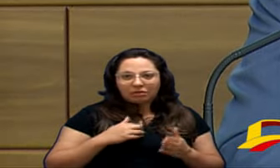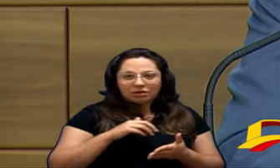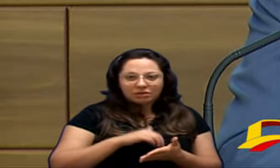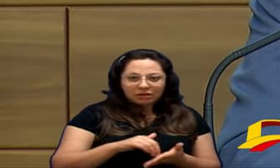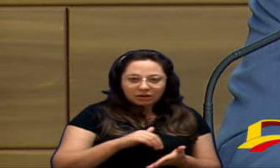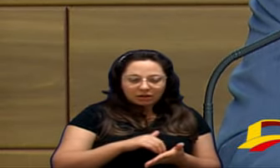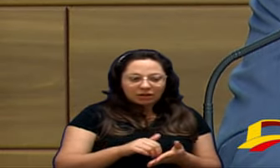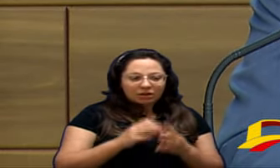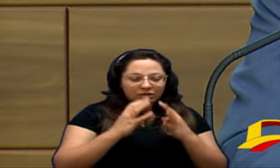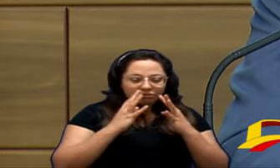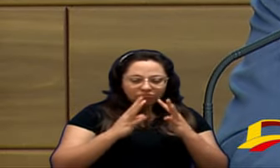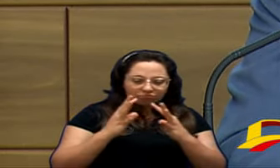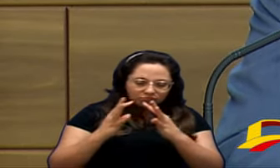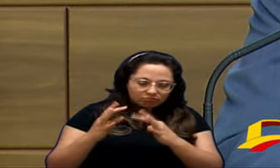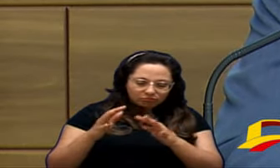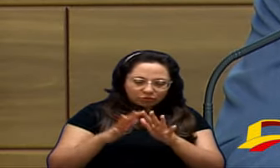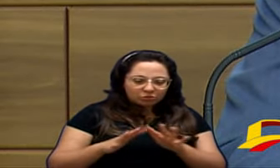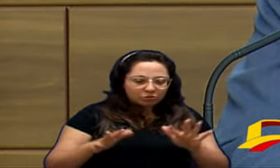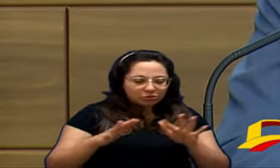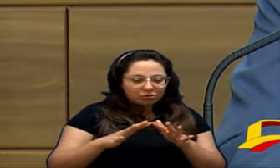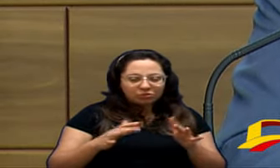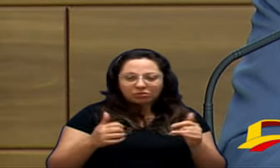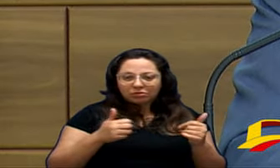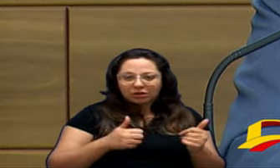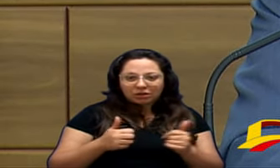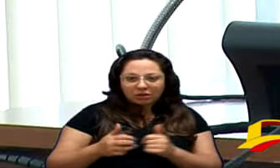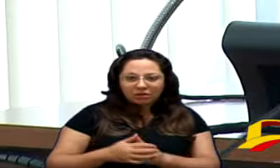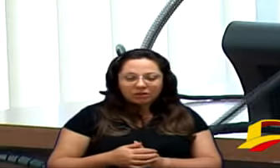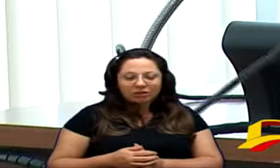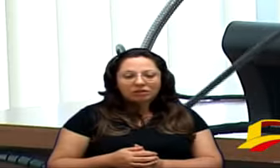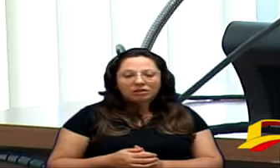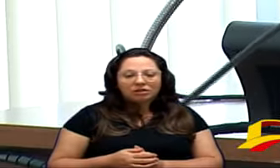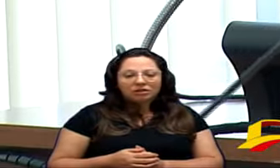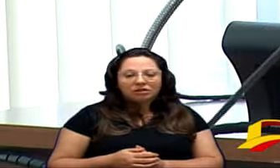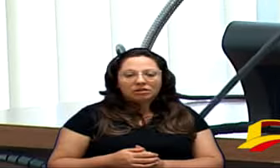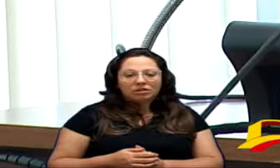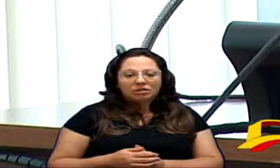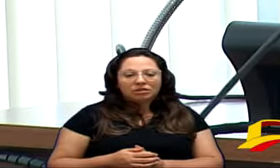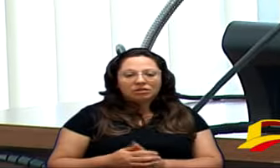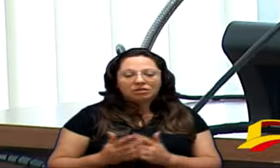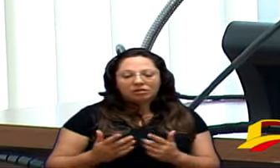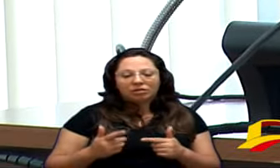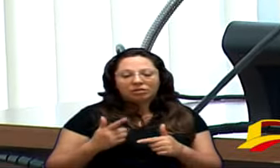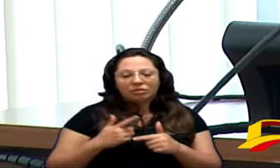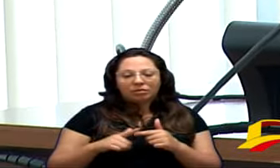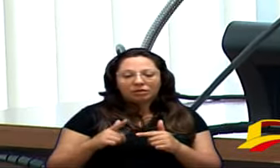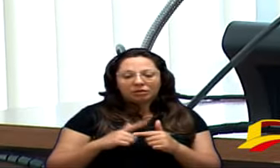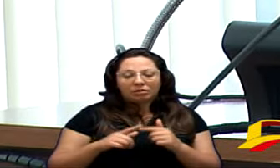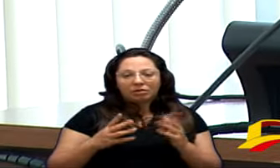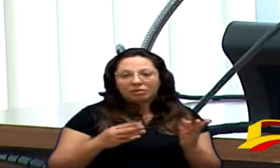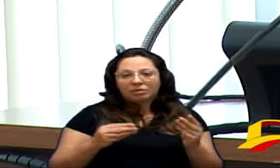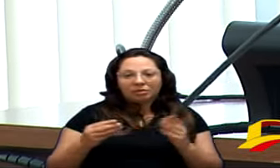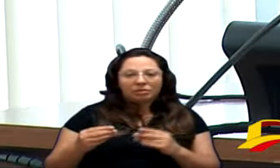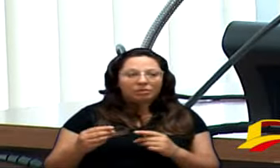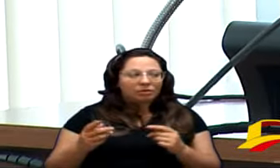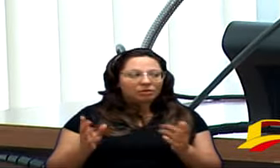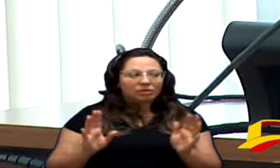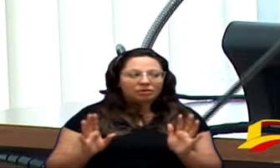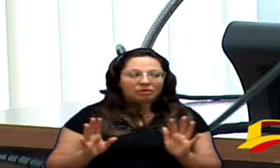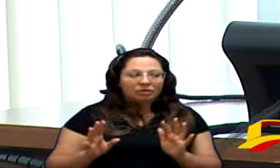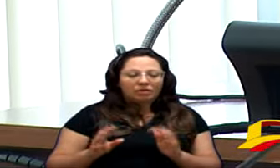eles recebem as nossas orientações sim então não deveria está com problemas tão sérios na justiça vários secretários né até